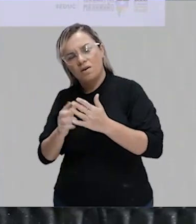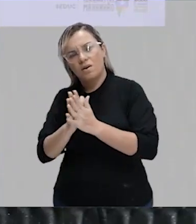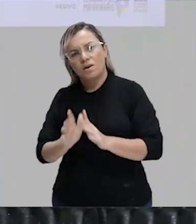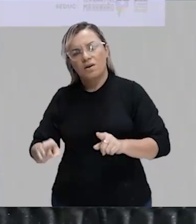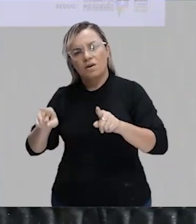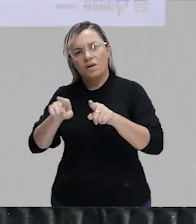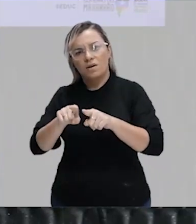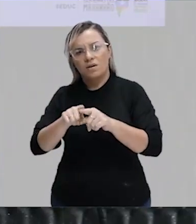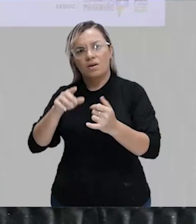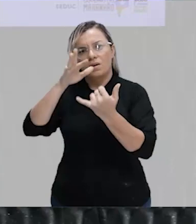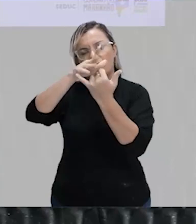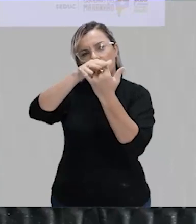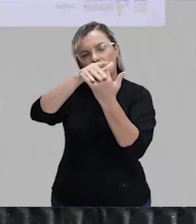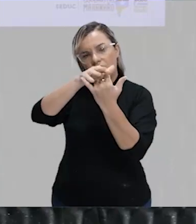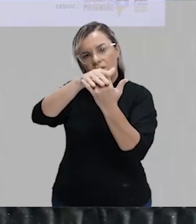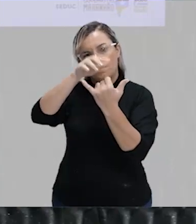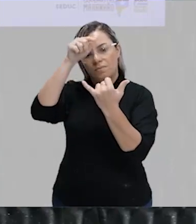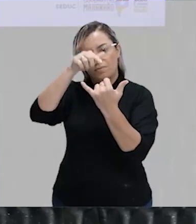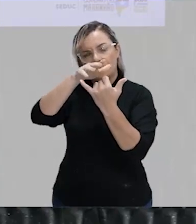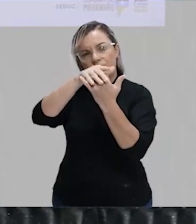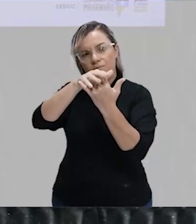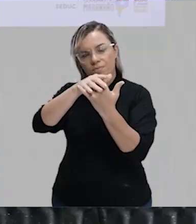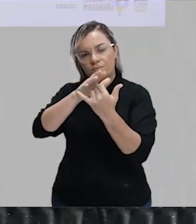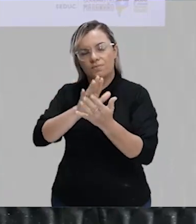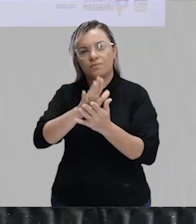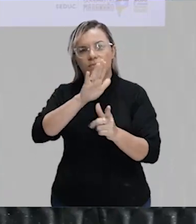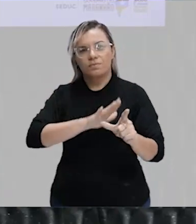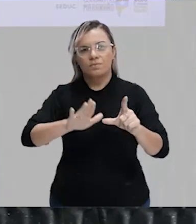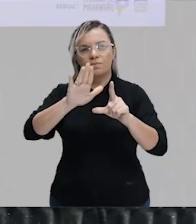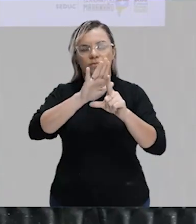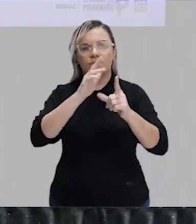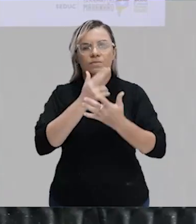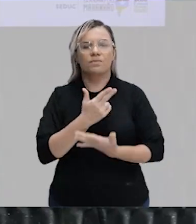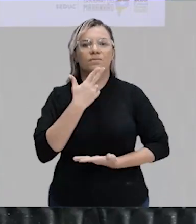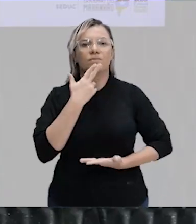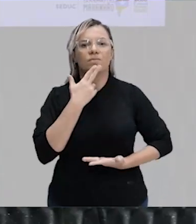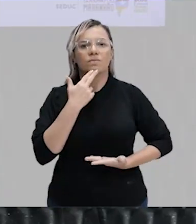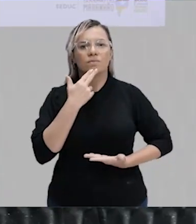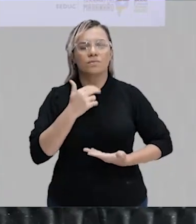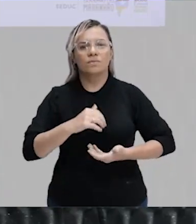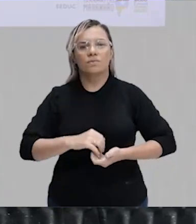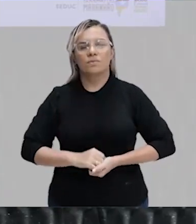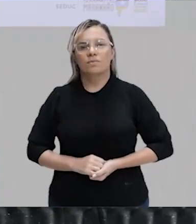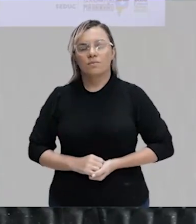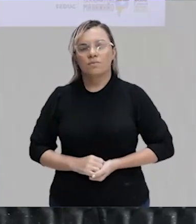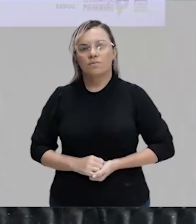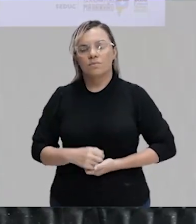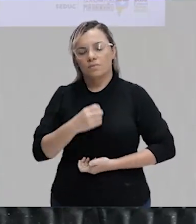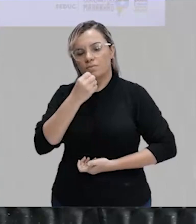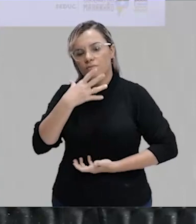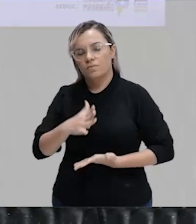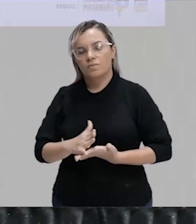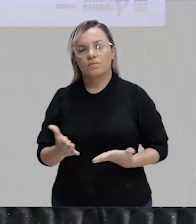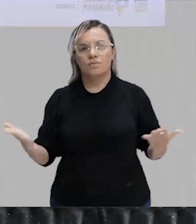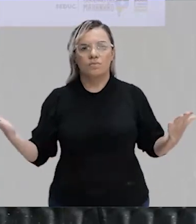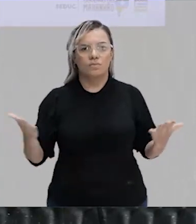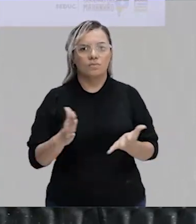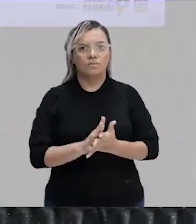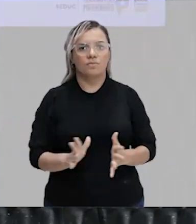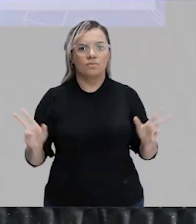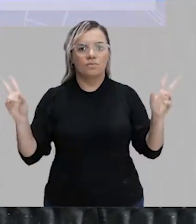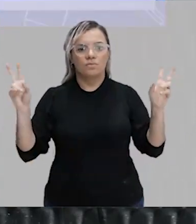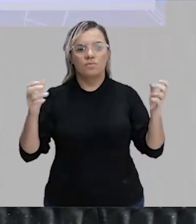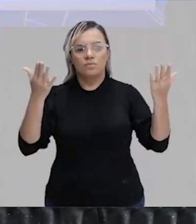estamos no YouTube, tá? Coloca lá também nosso canal no YouTube, plataforma Gonçalves Dias. Bem, na aula de hoje nós vamos trabalhar